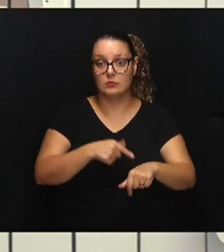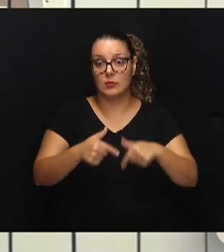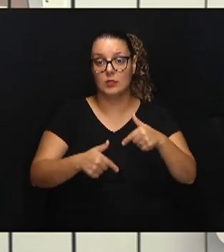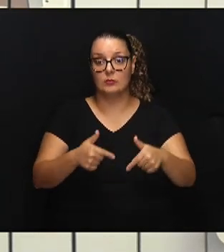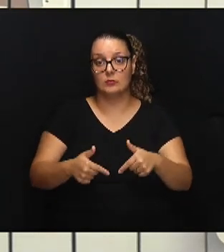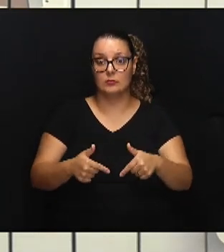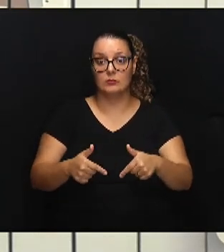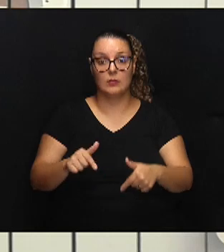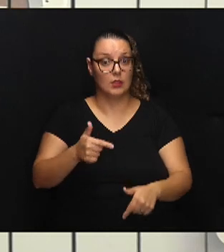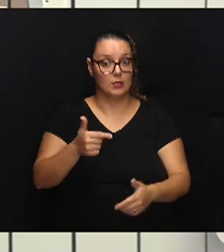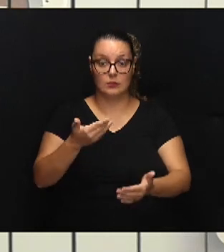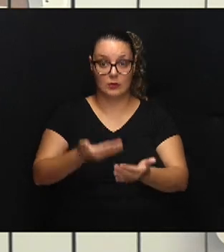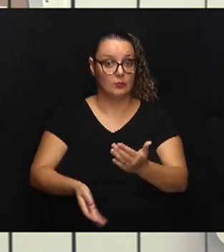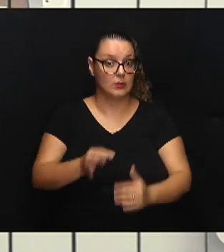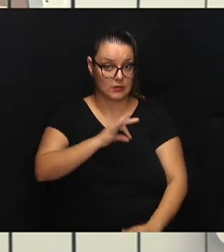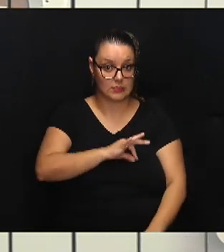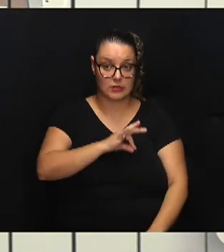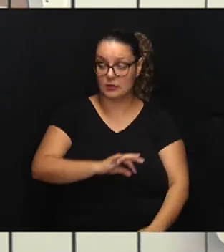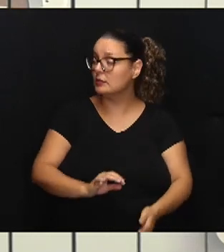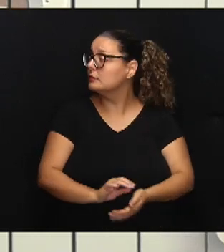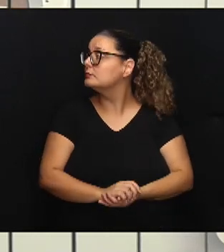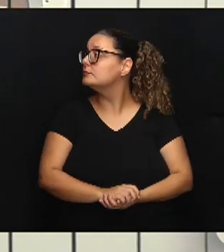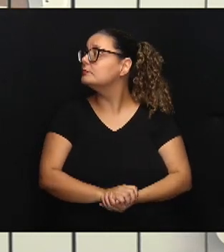sem a perda salarial.